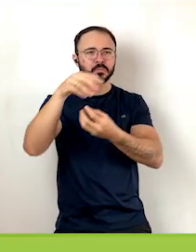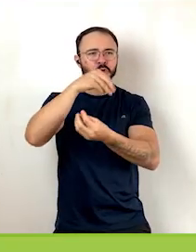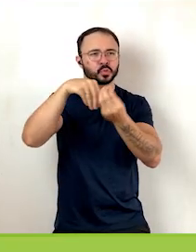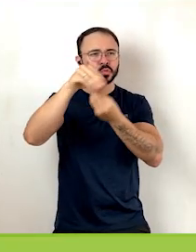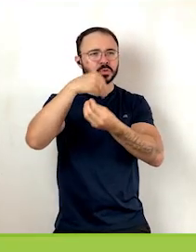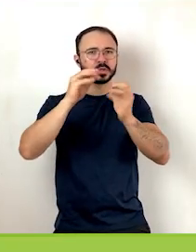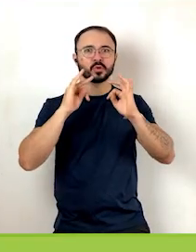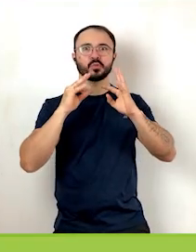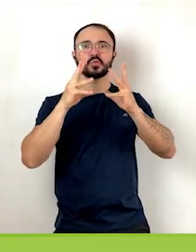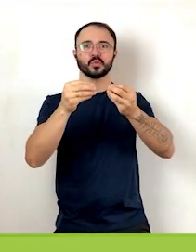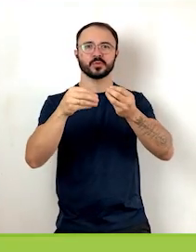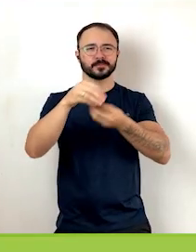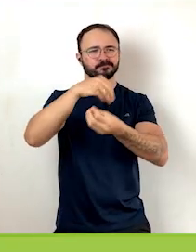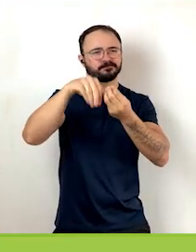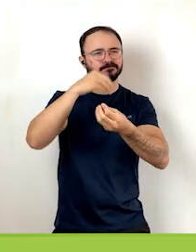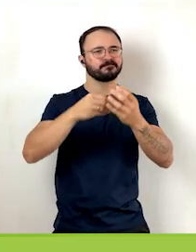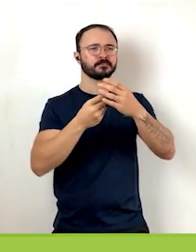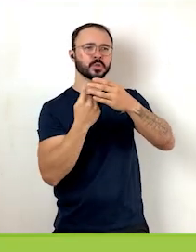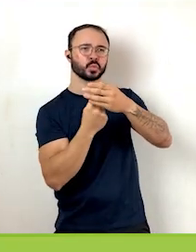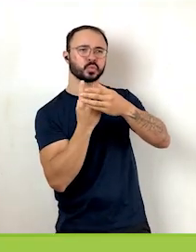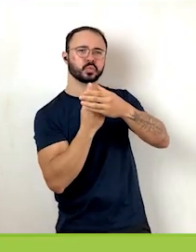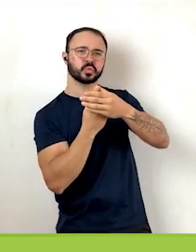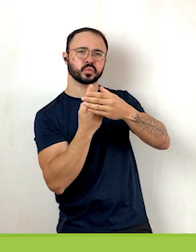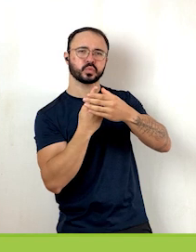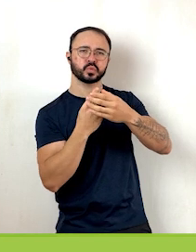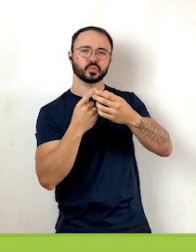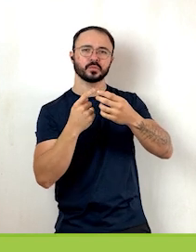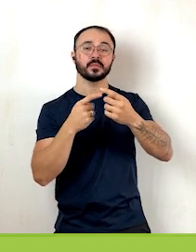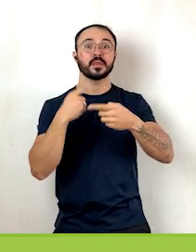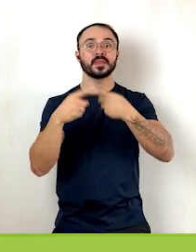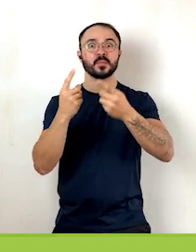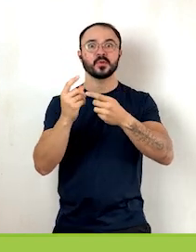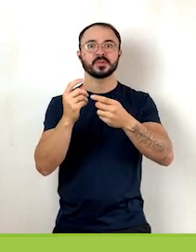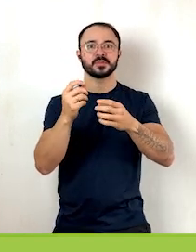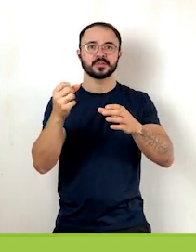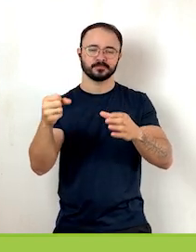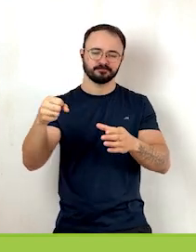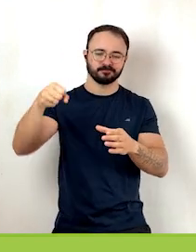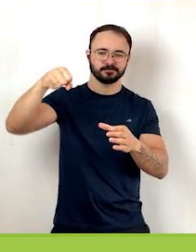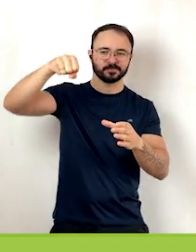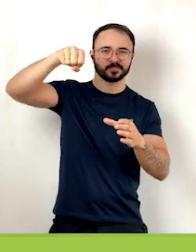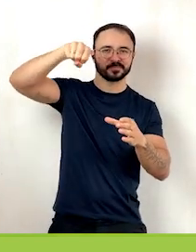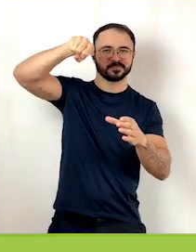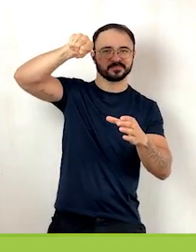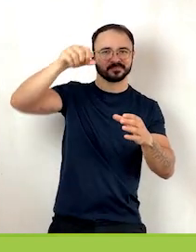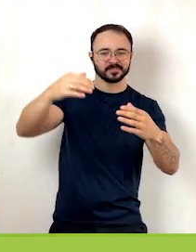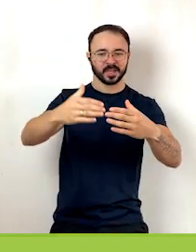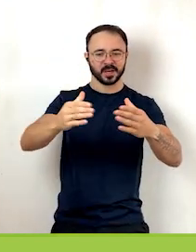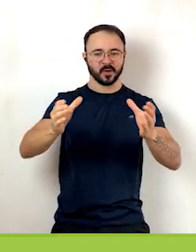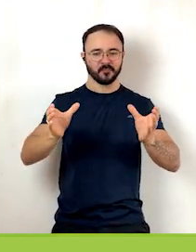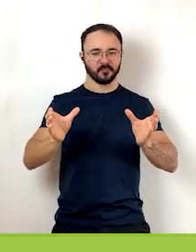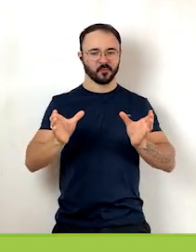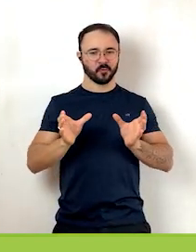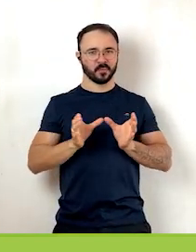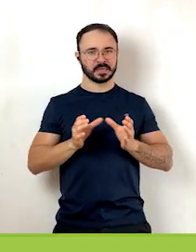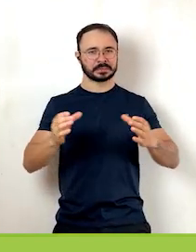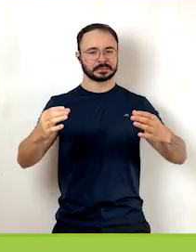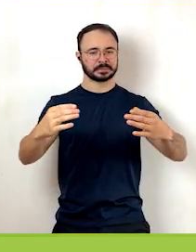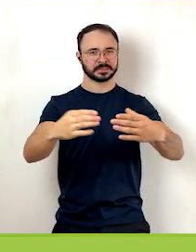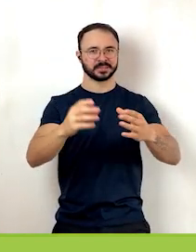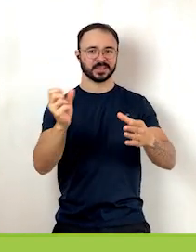liquidificador até a massa ficar homogênea segundo passo colocar em uma forma untada e